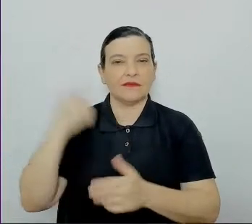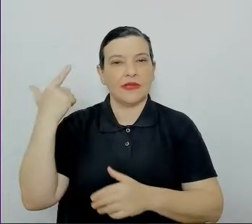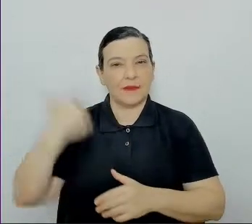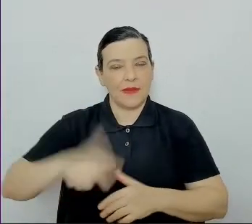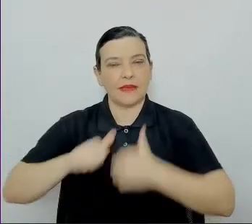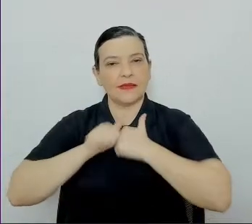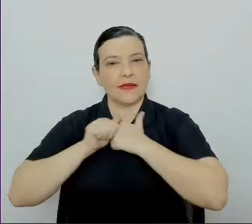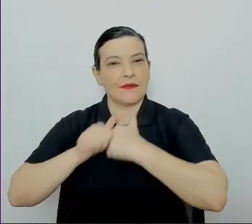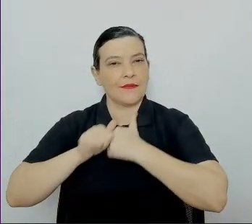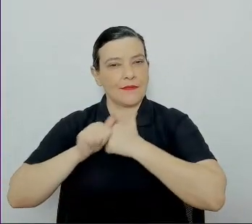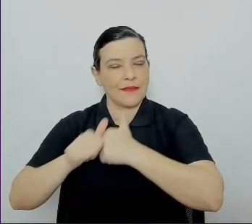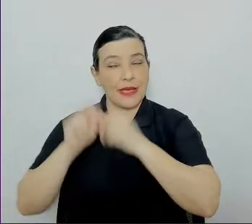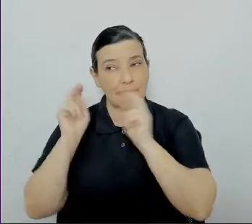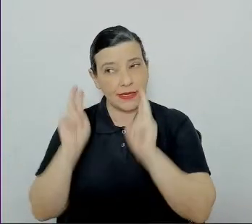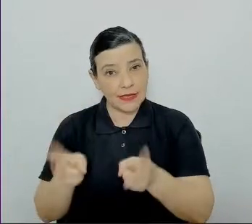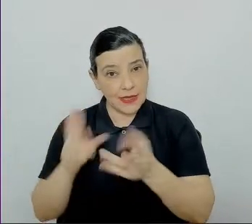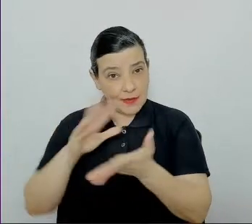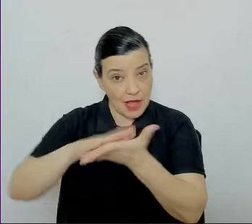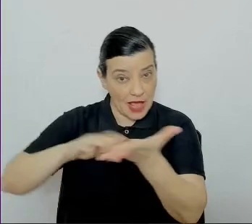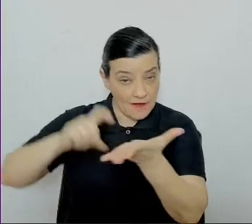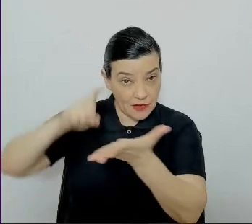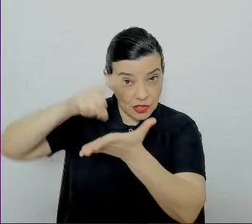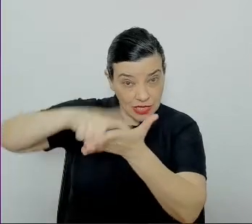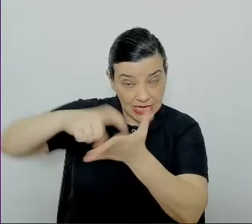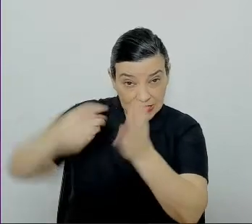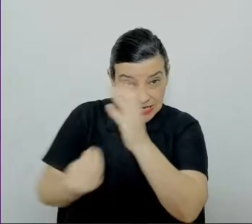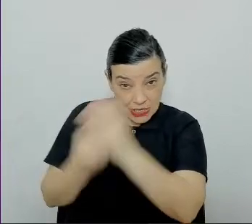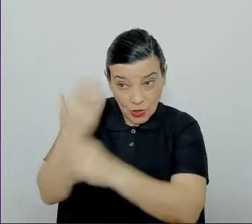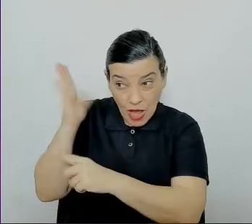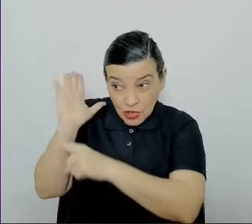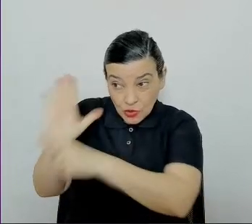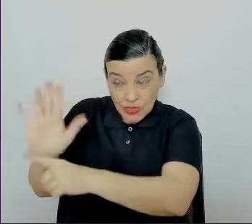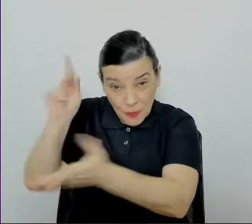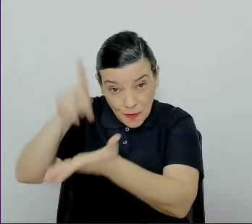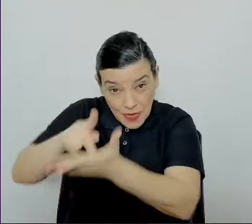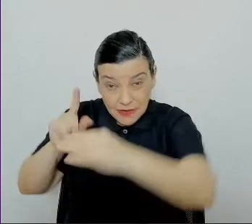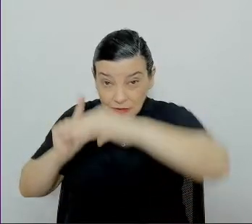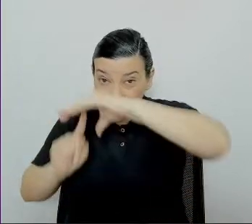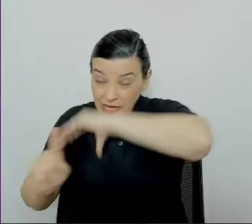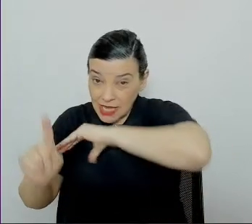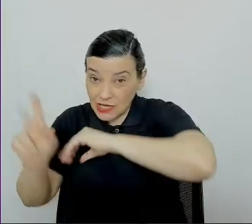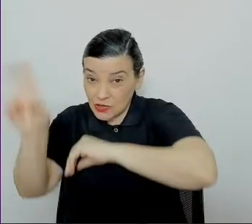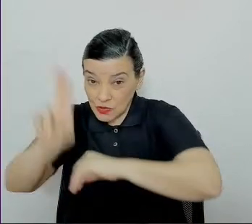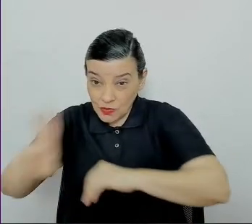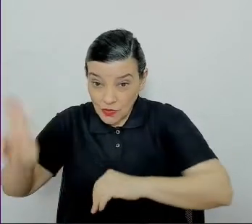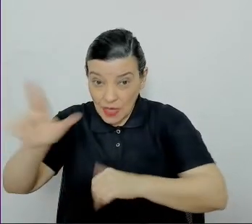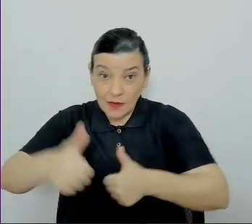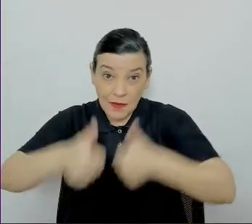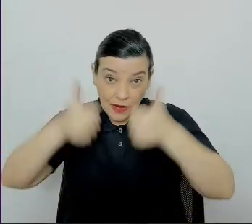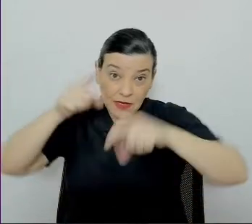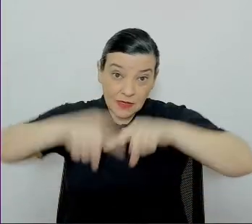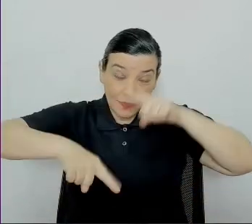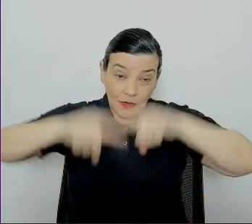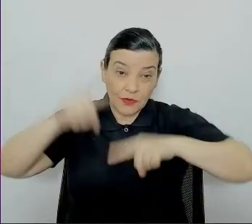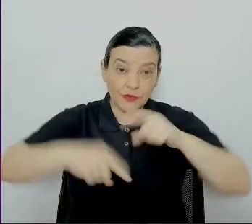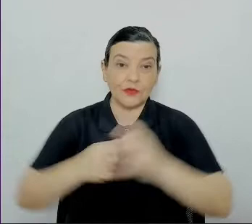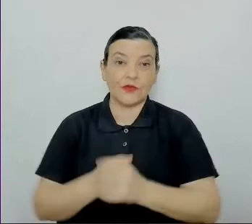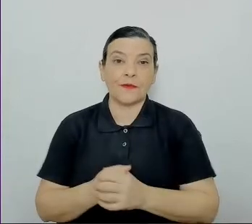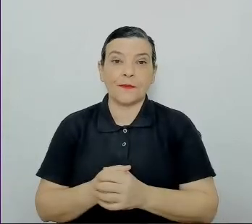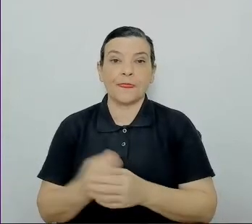para saber se a funcionalidade está realmente ajudando nossos usuários e melhorando o produto. Mas voltando